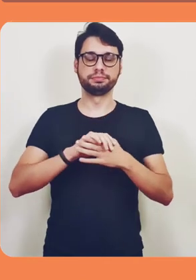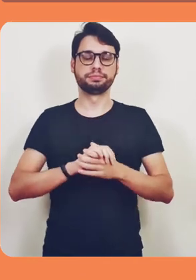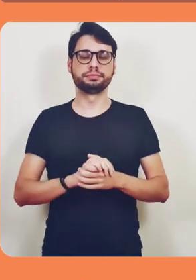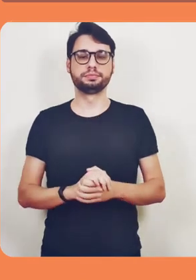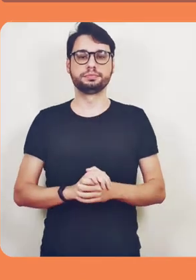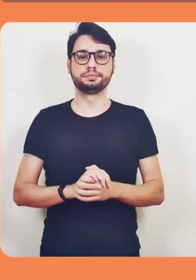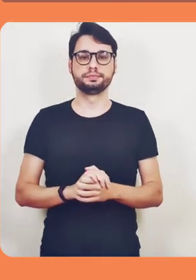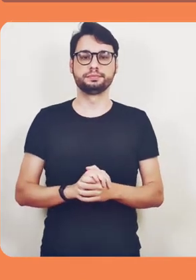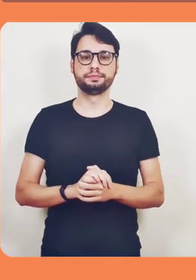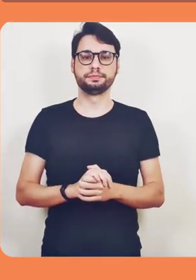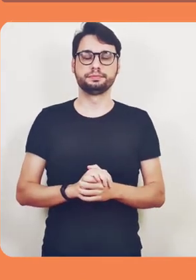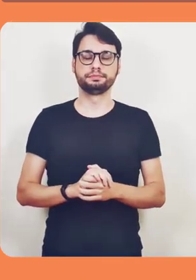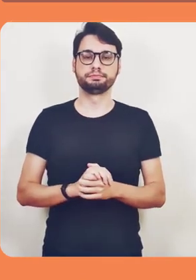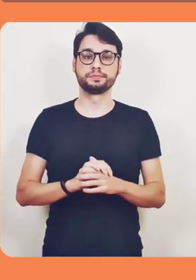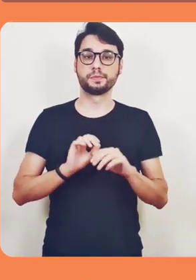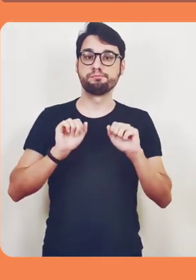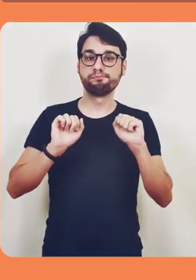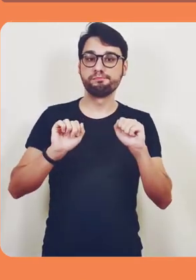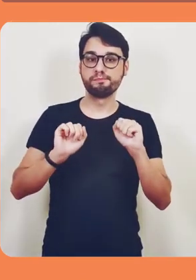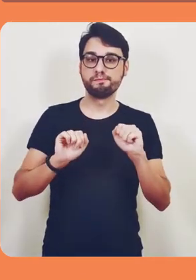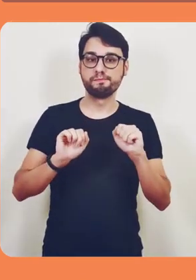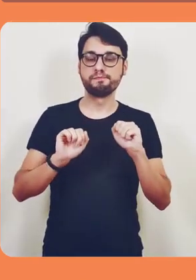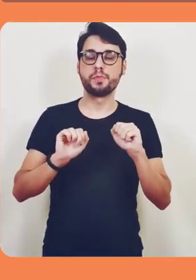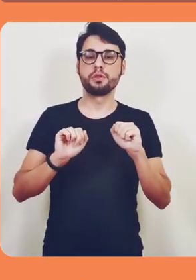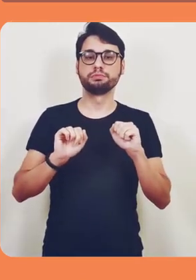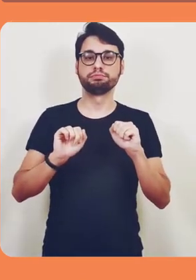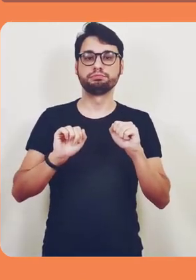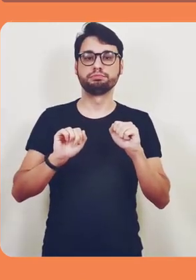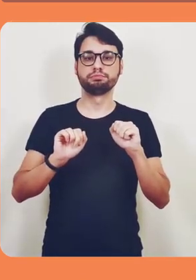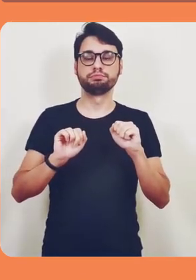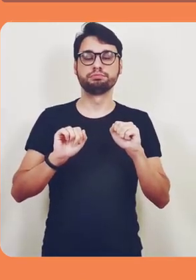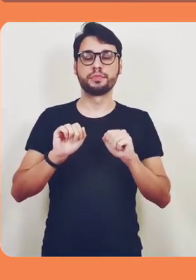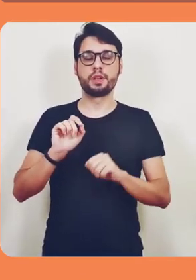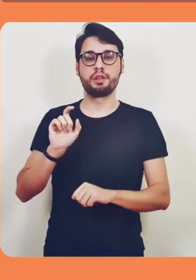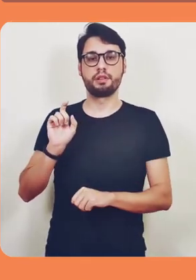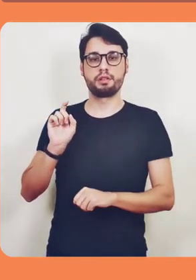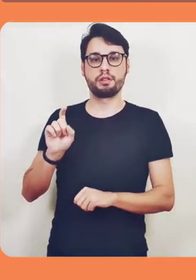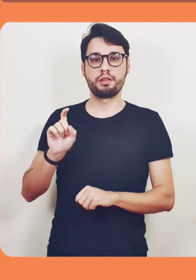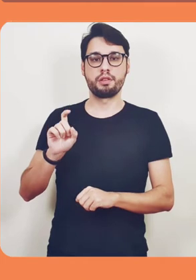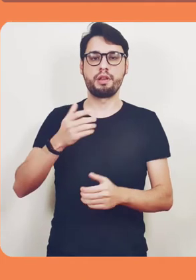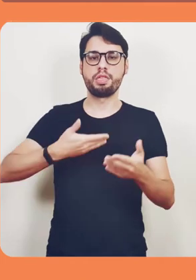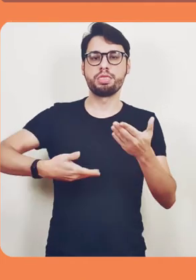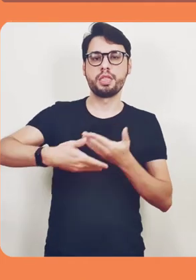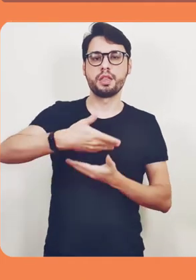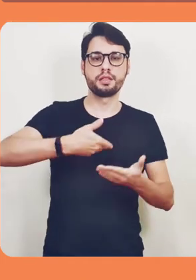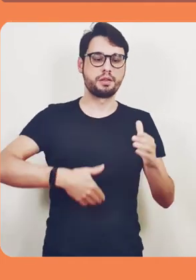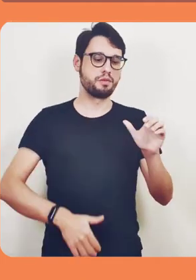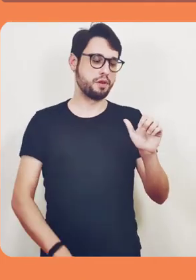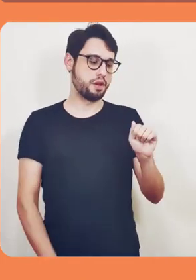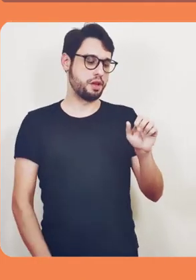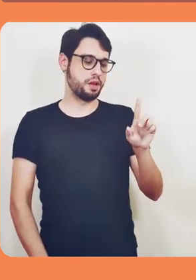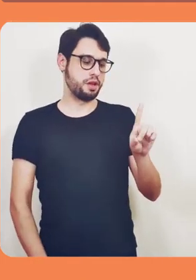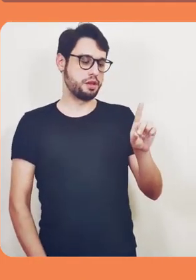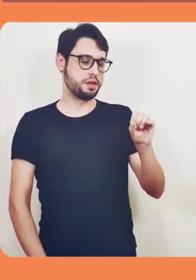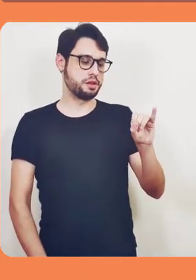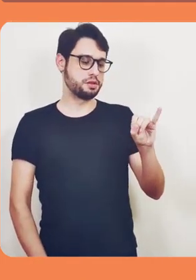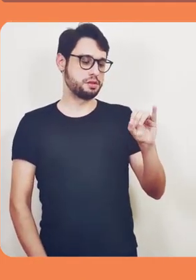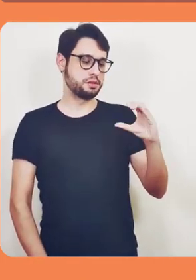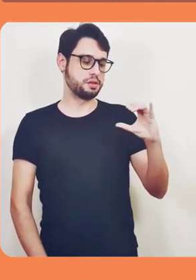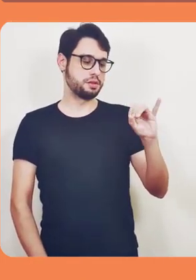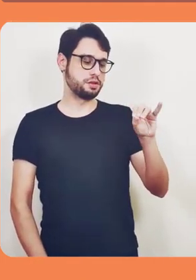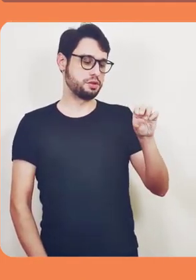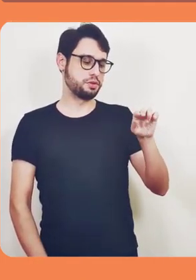aqui no nosso vídeo feito isso você pode então adicionar